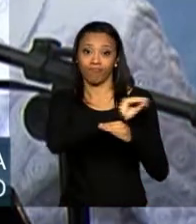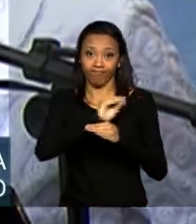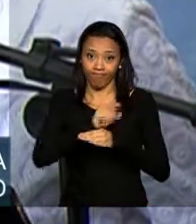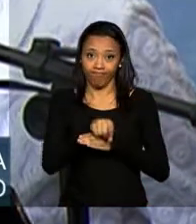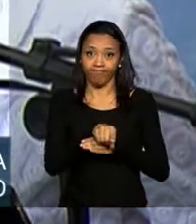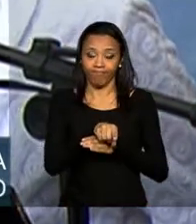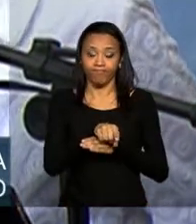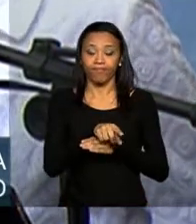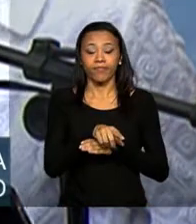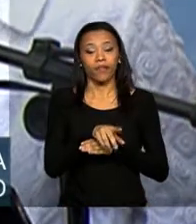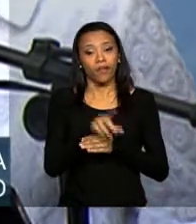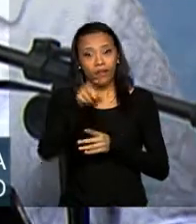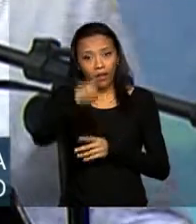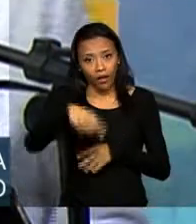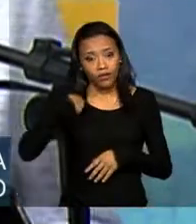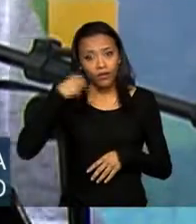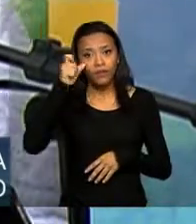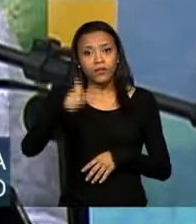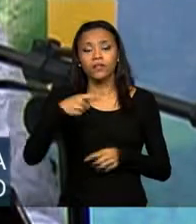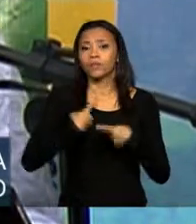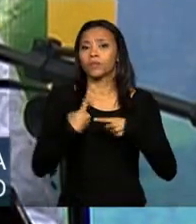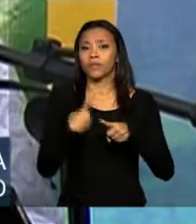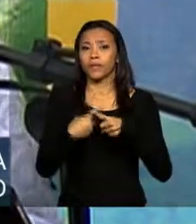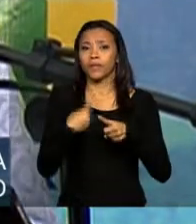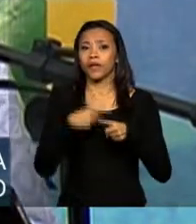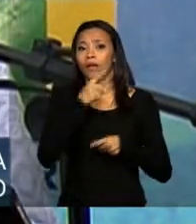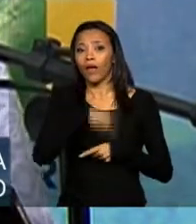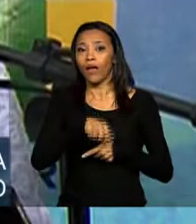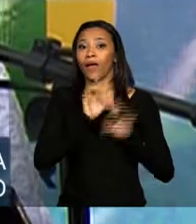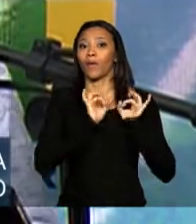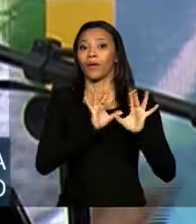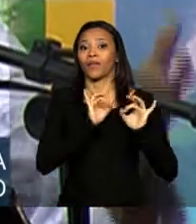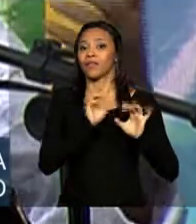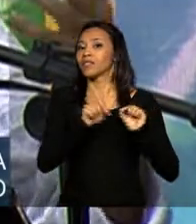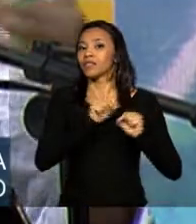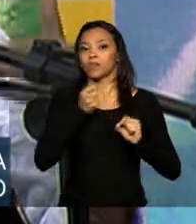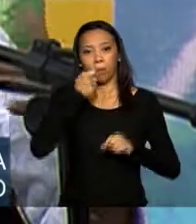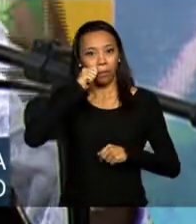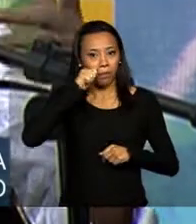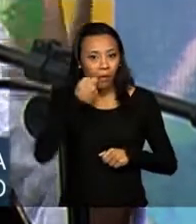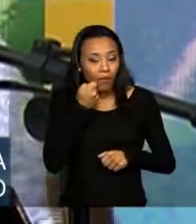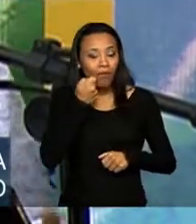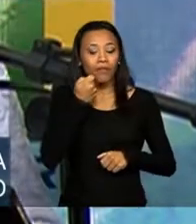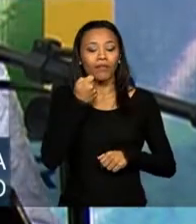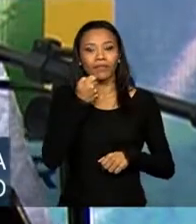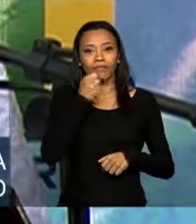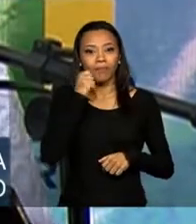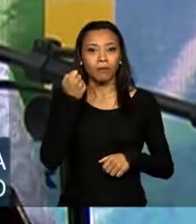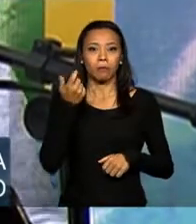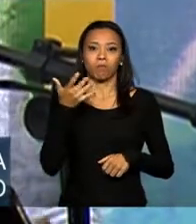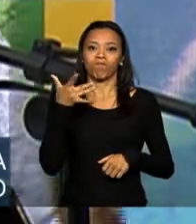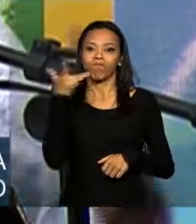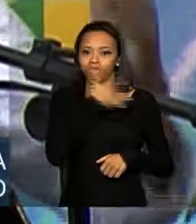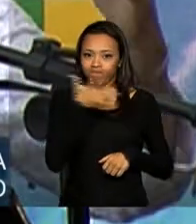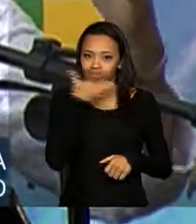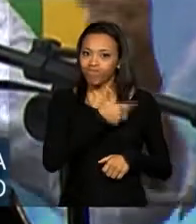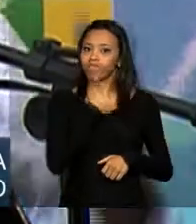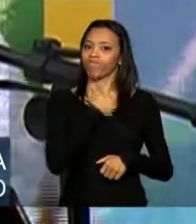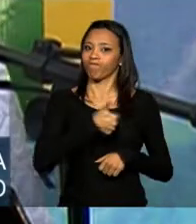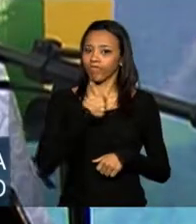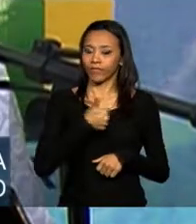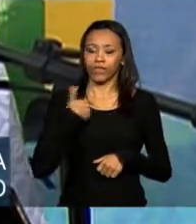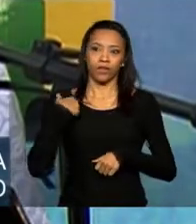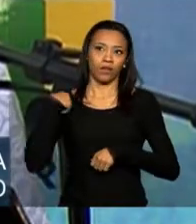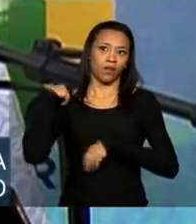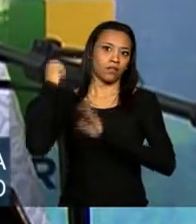e a interessante porque é a qualidade do Pão é aquela coisa que sempre né há